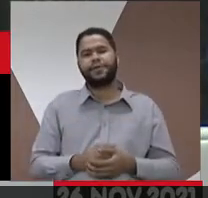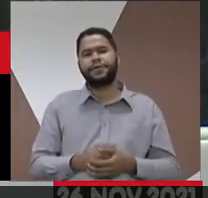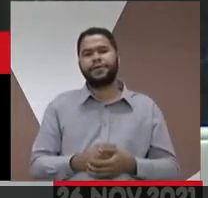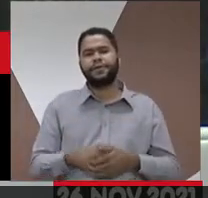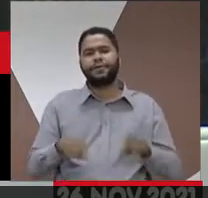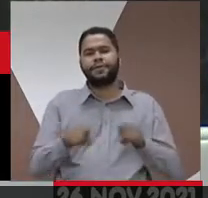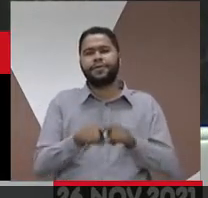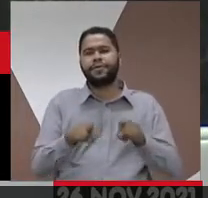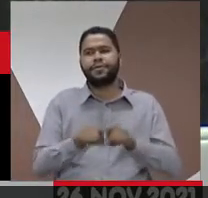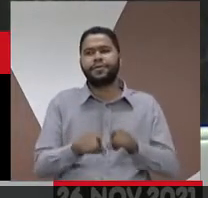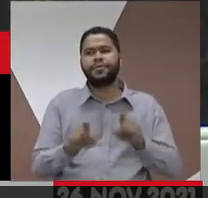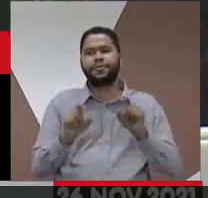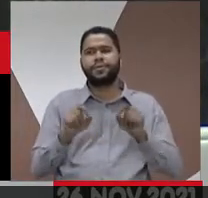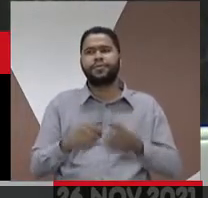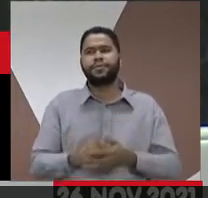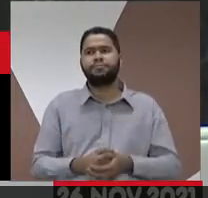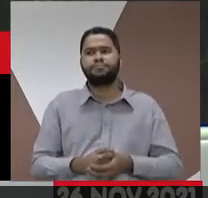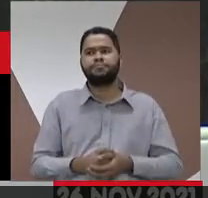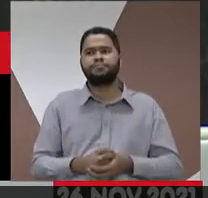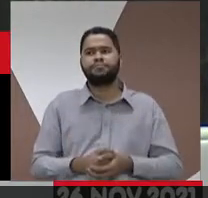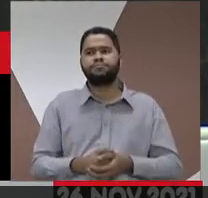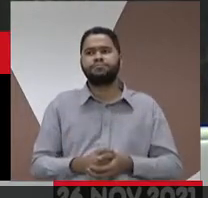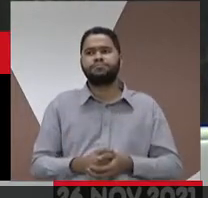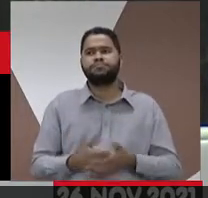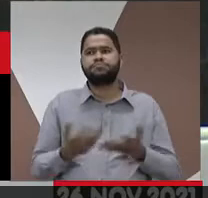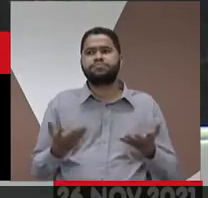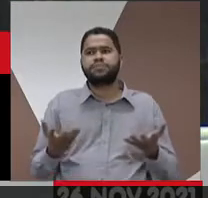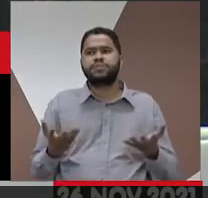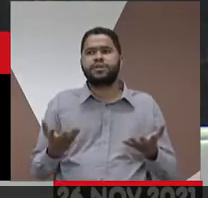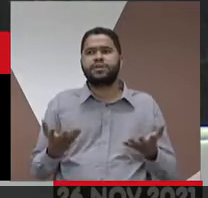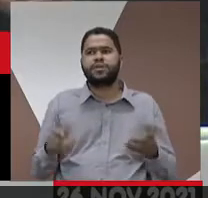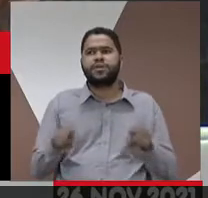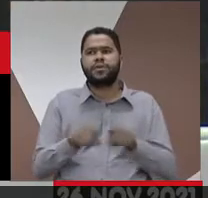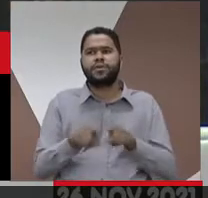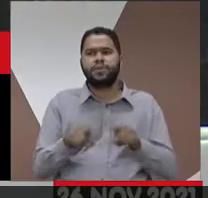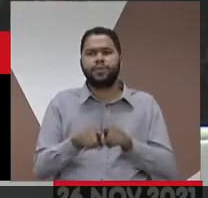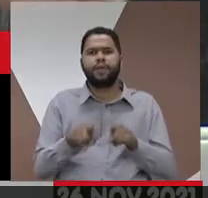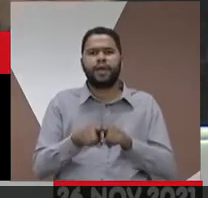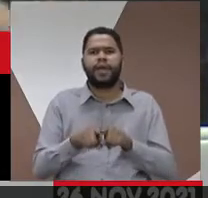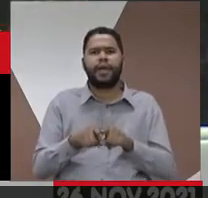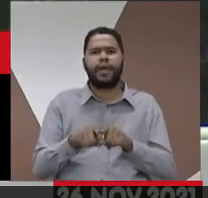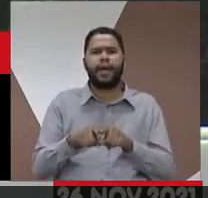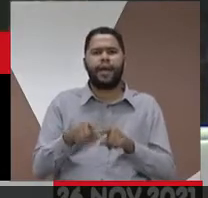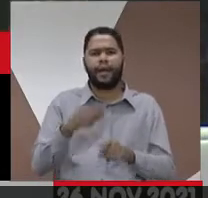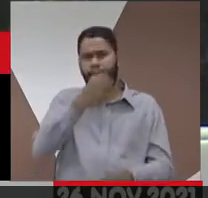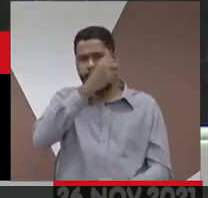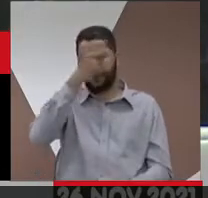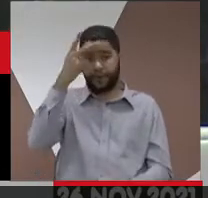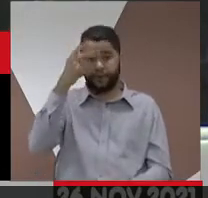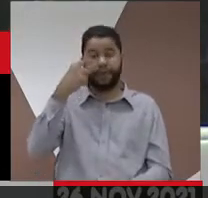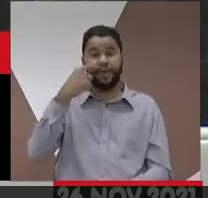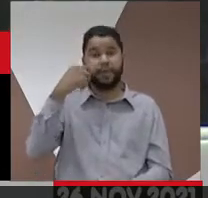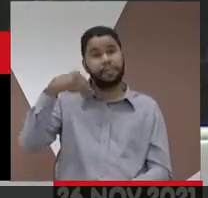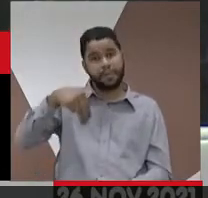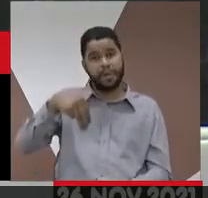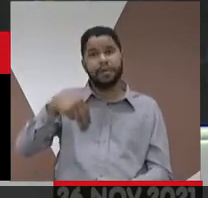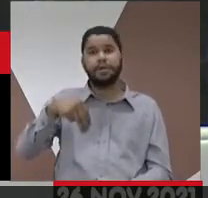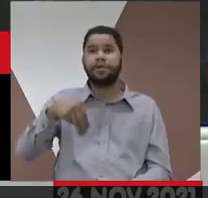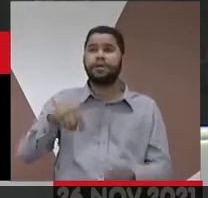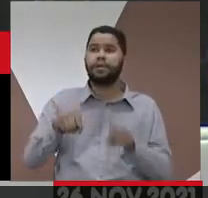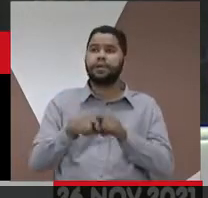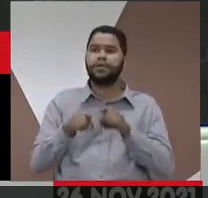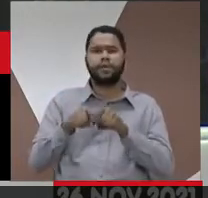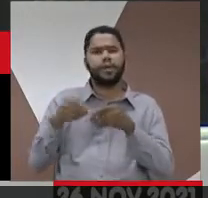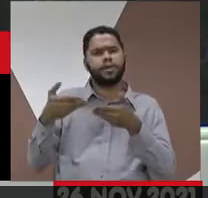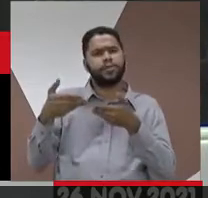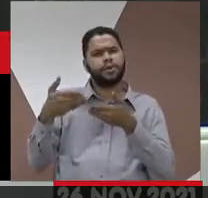tivemos E isso me toca muito de perto, e até porque a Marília também, a prefeita Marília, sempre me convocou